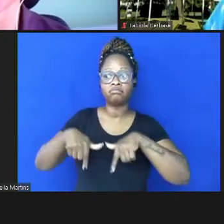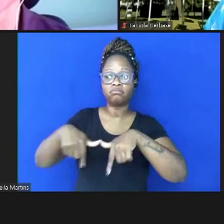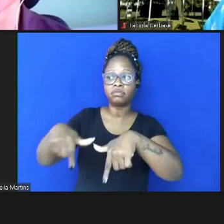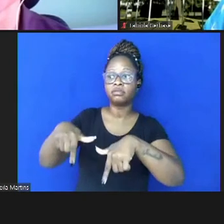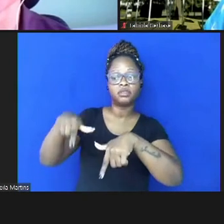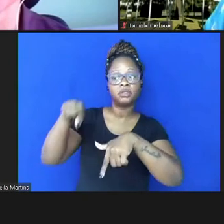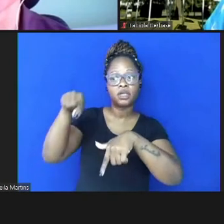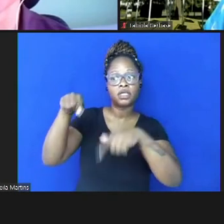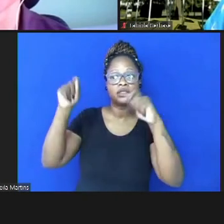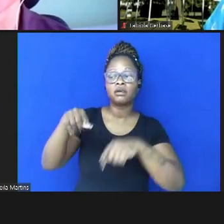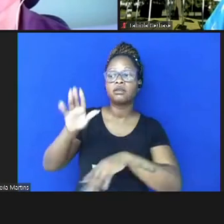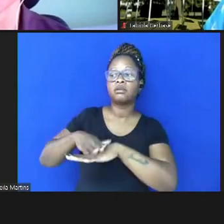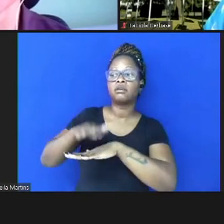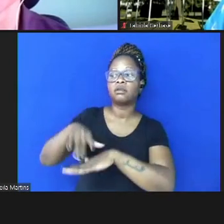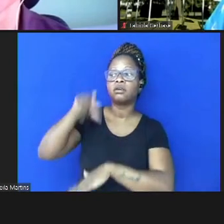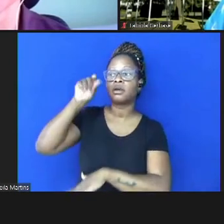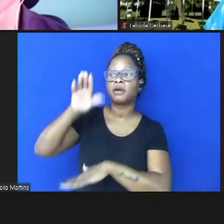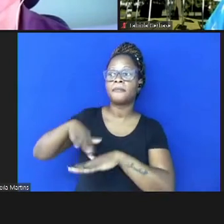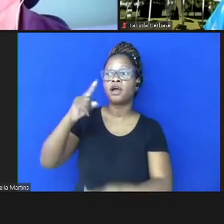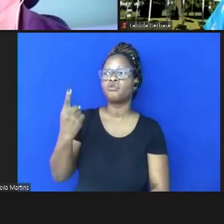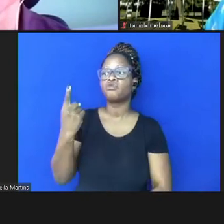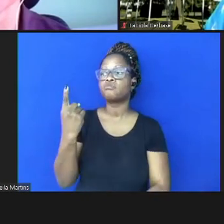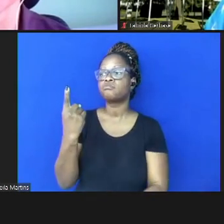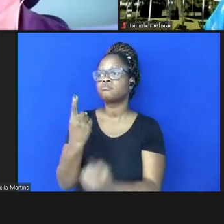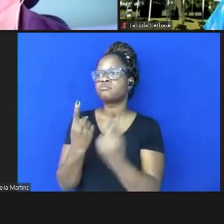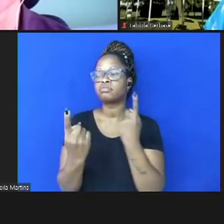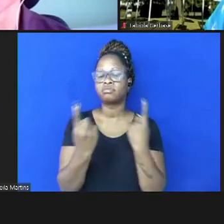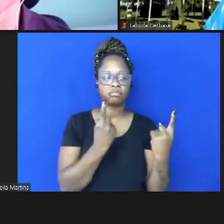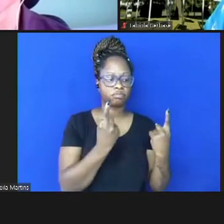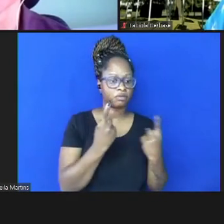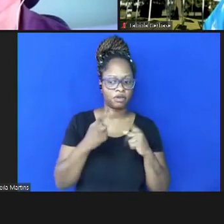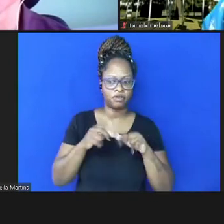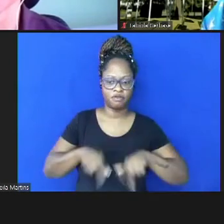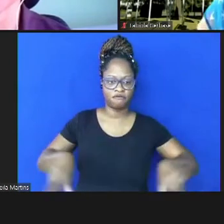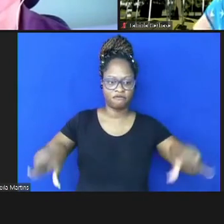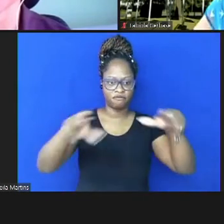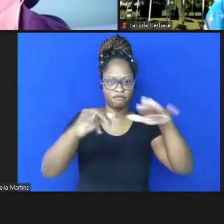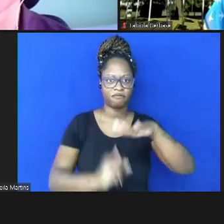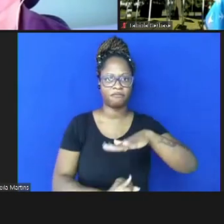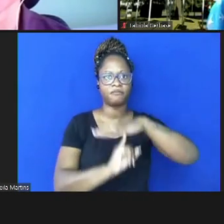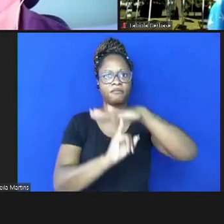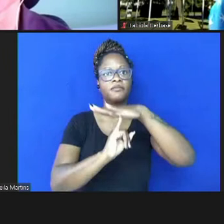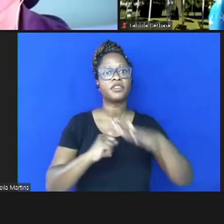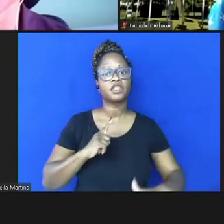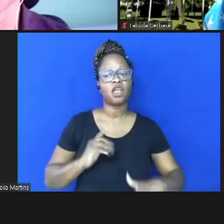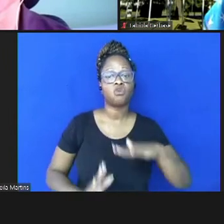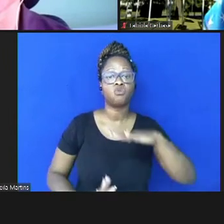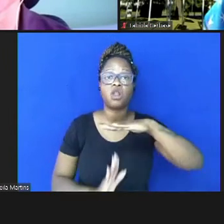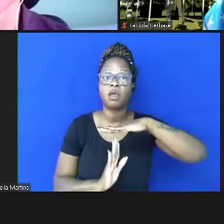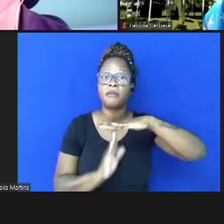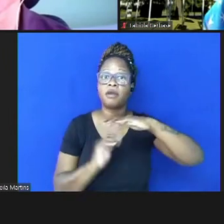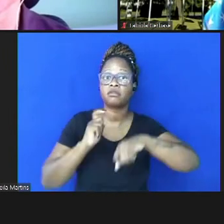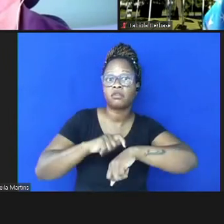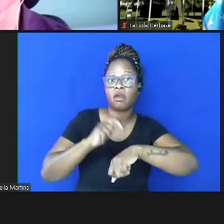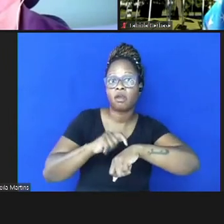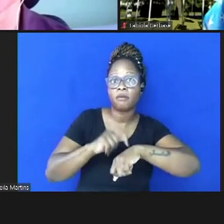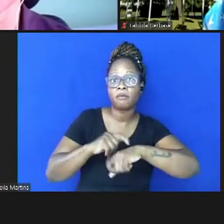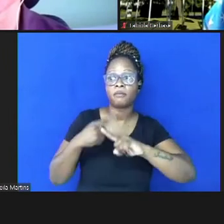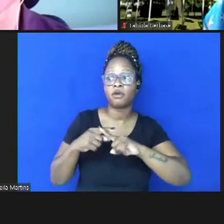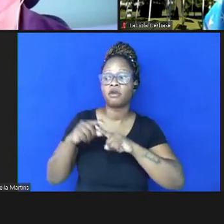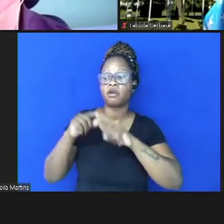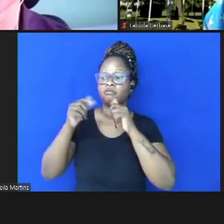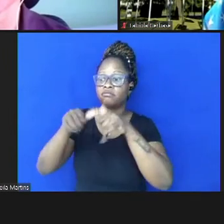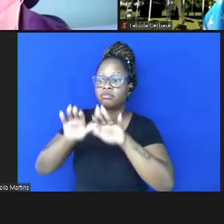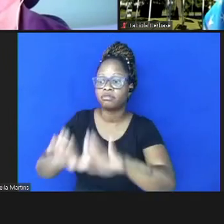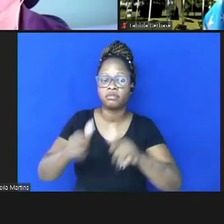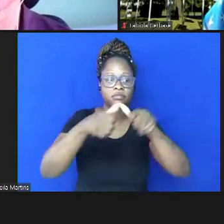pode escolher mais de uma instituição, né? Daí, você só tem um limite de tempo que você vai demandar em cada uma dessas